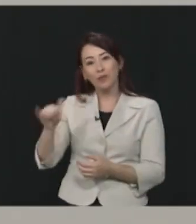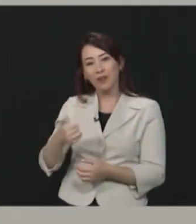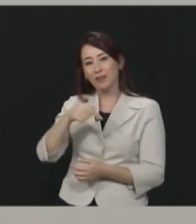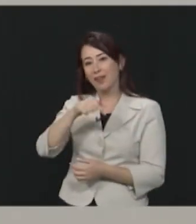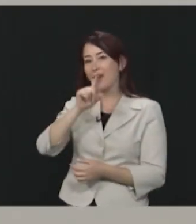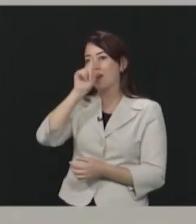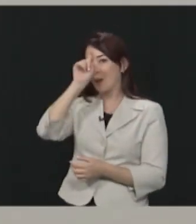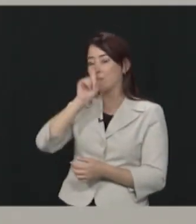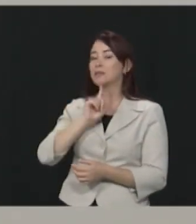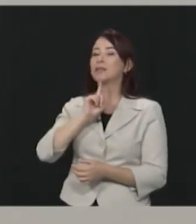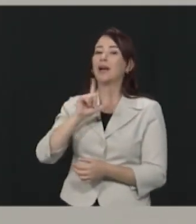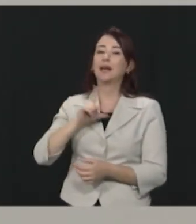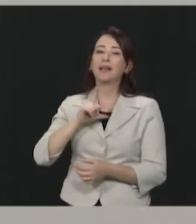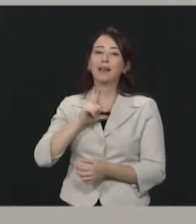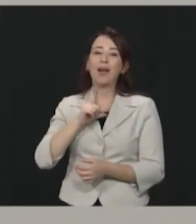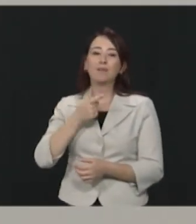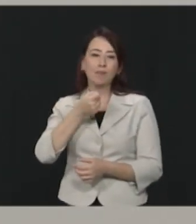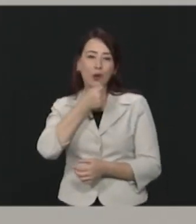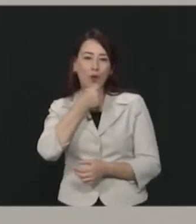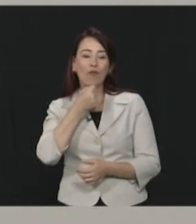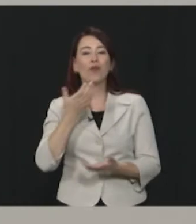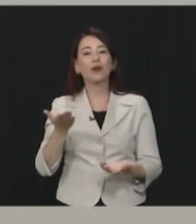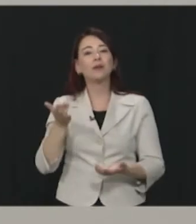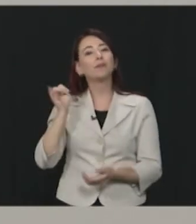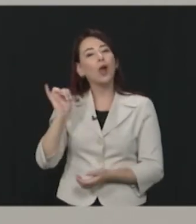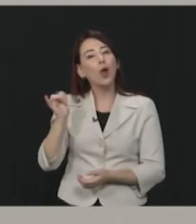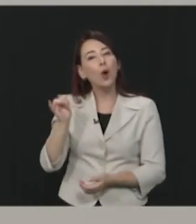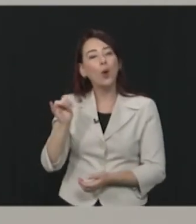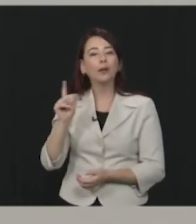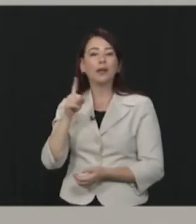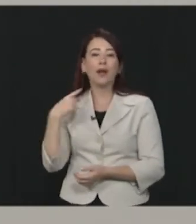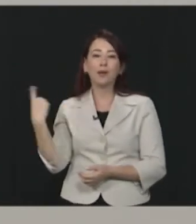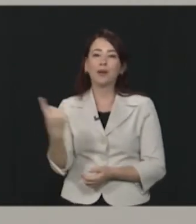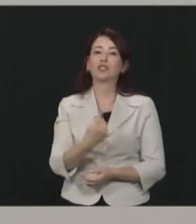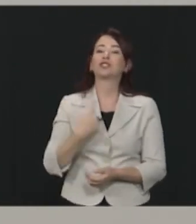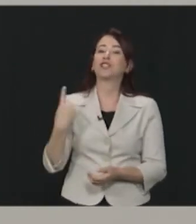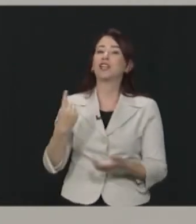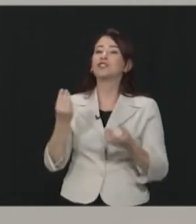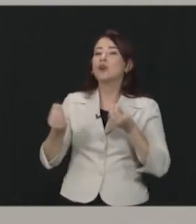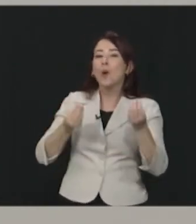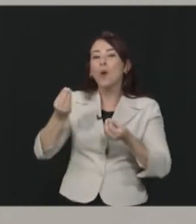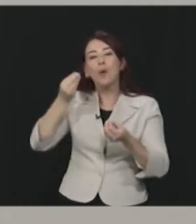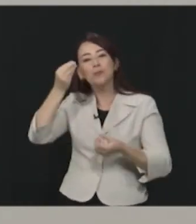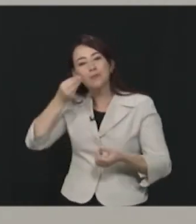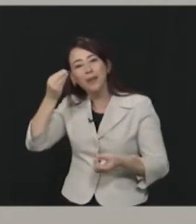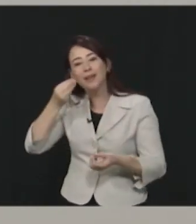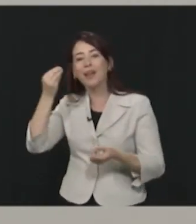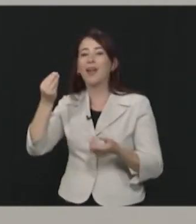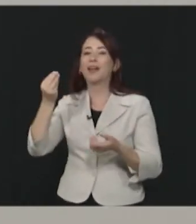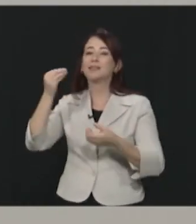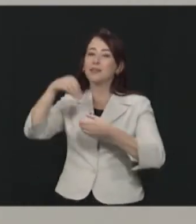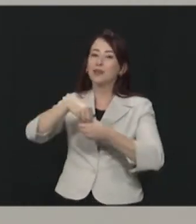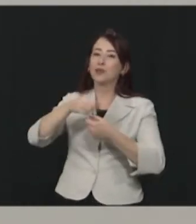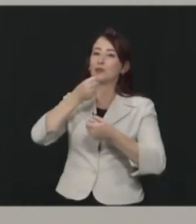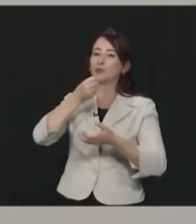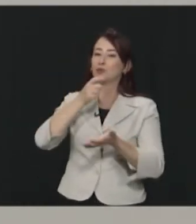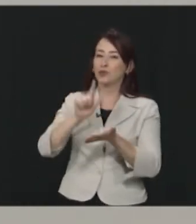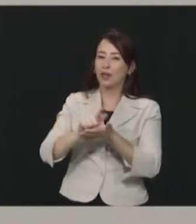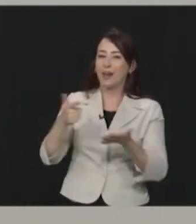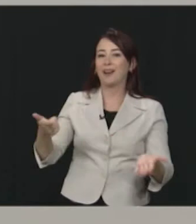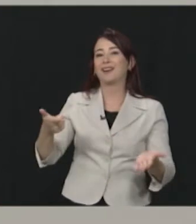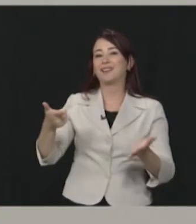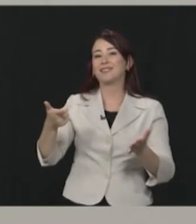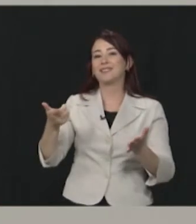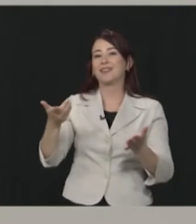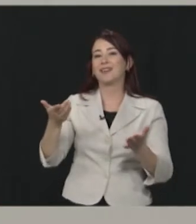com o microfone, para contar um pouquinho para a gente, Rosane, da sua experiência aí como jornalista, antes da gente